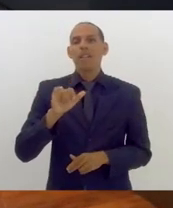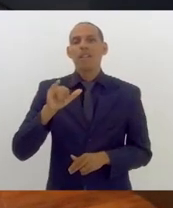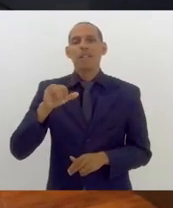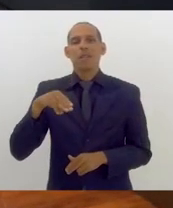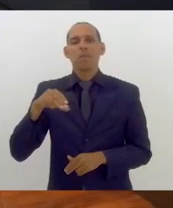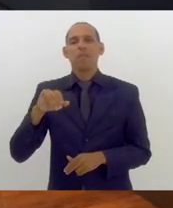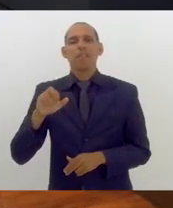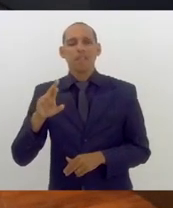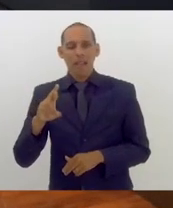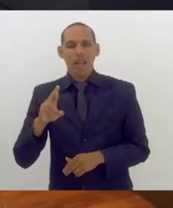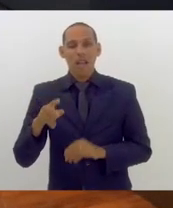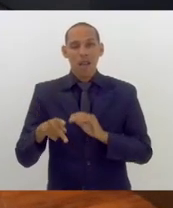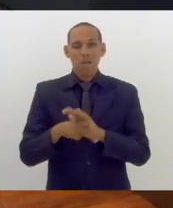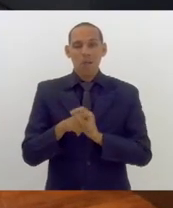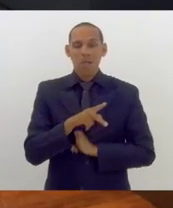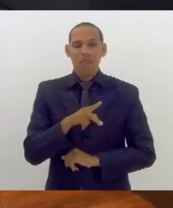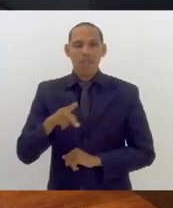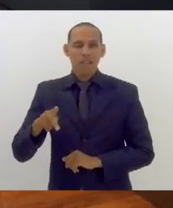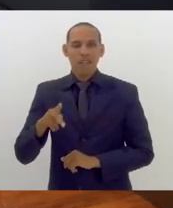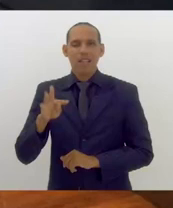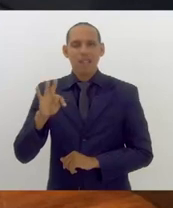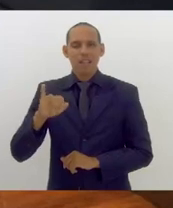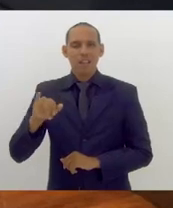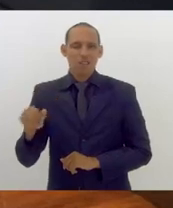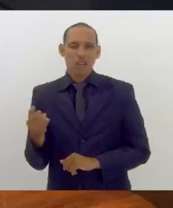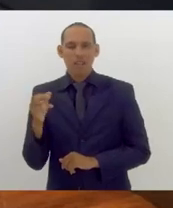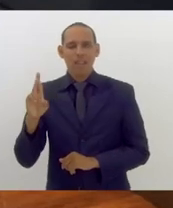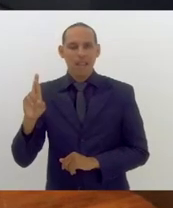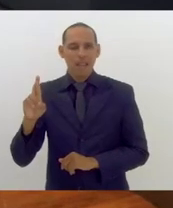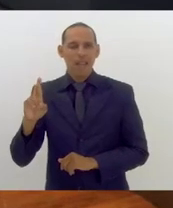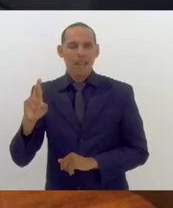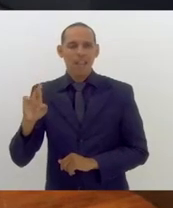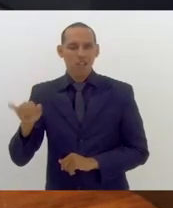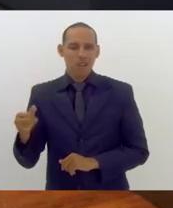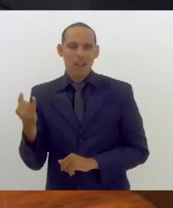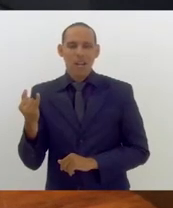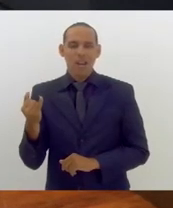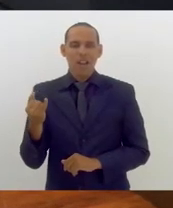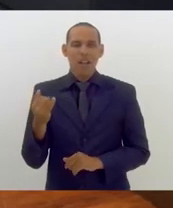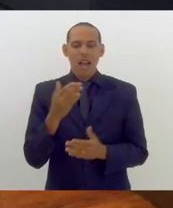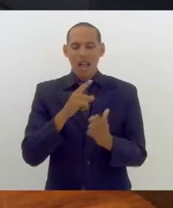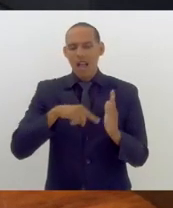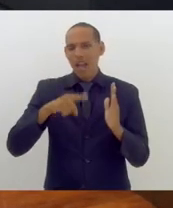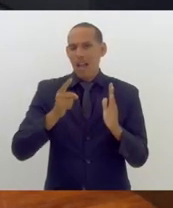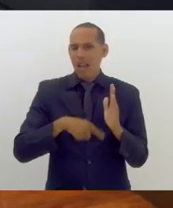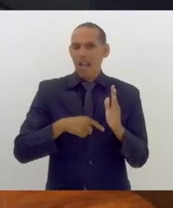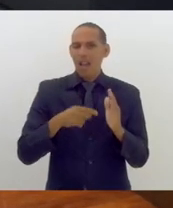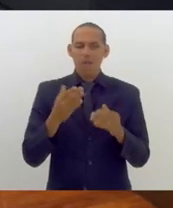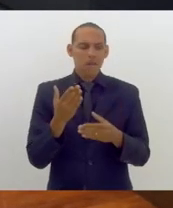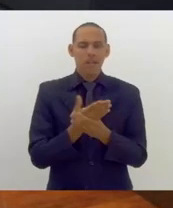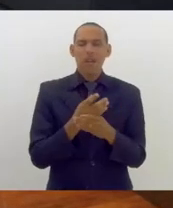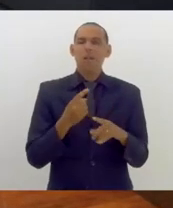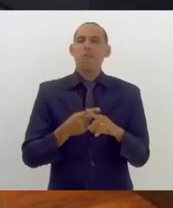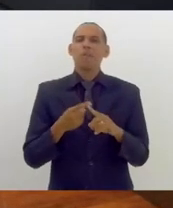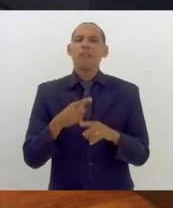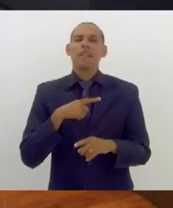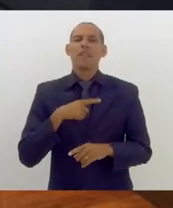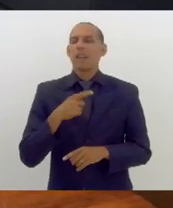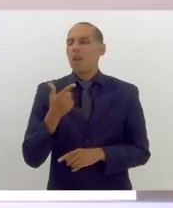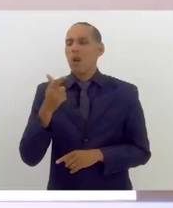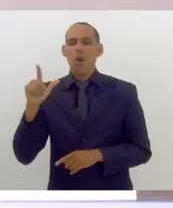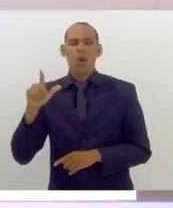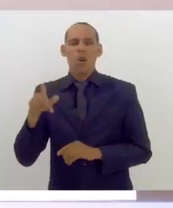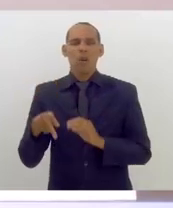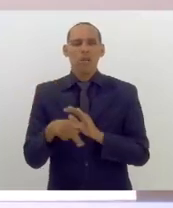pelo presidente Tribunal de Justiça do Rio de Janeiro assim o magistrado declarou a extinção dos processos federais por causa da existência do processo